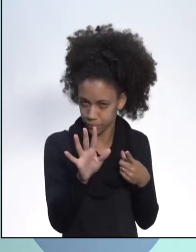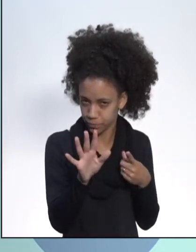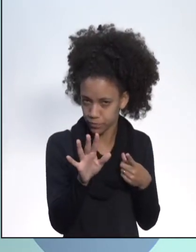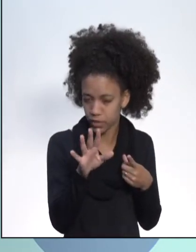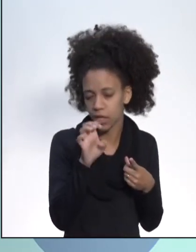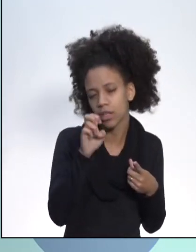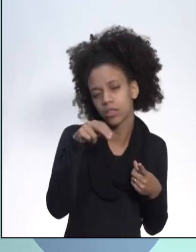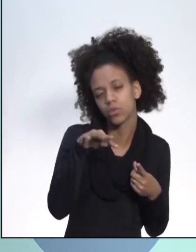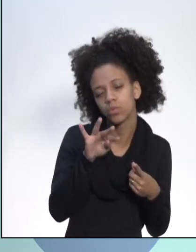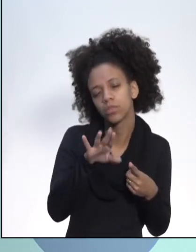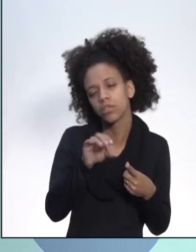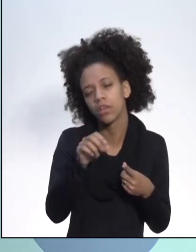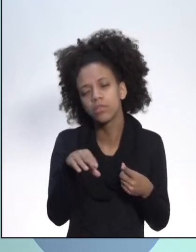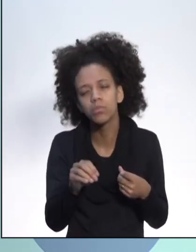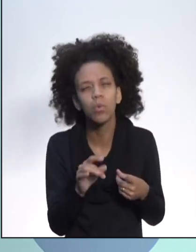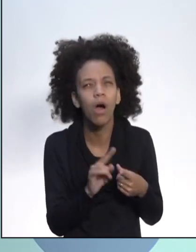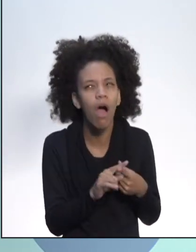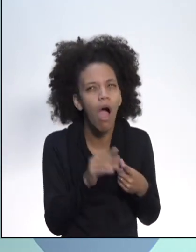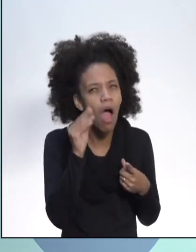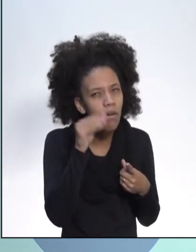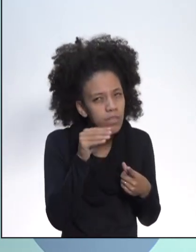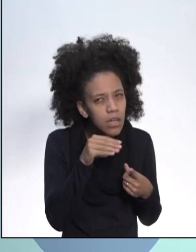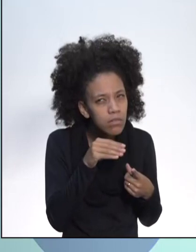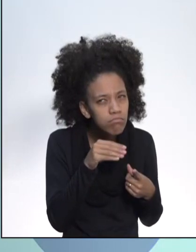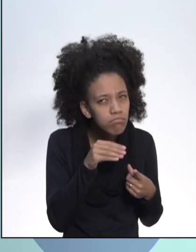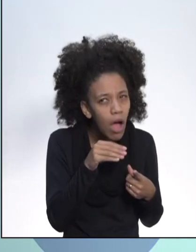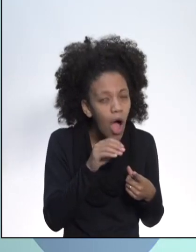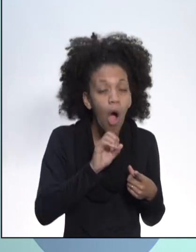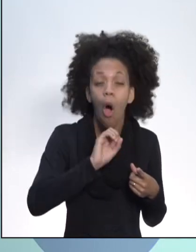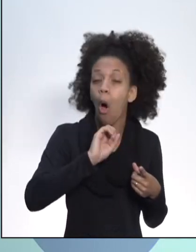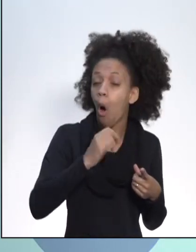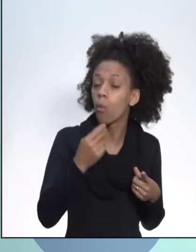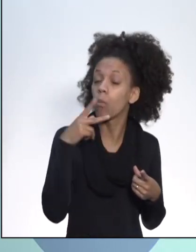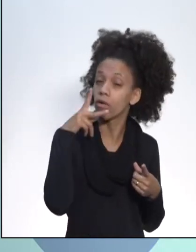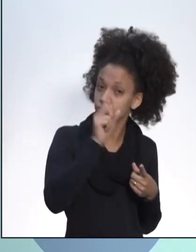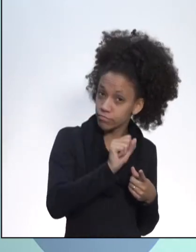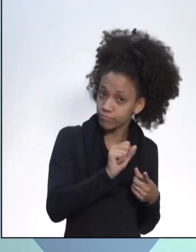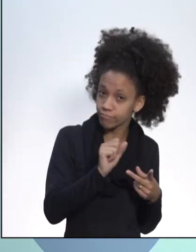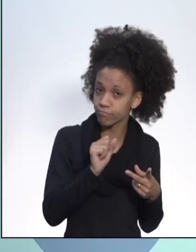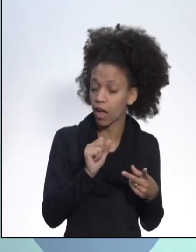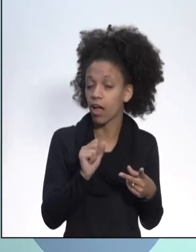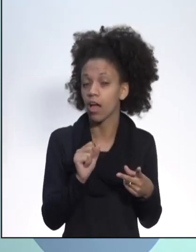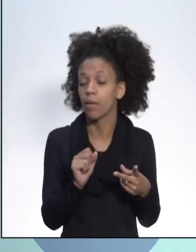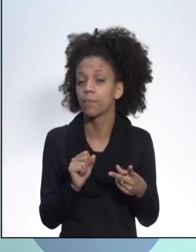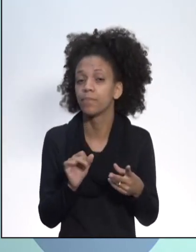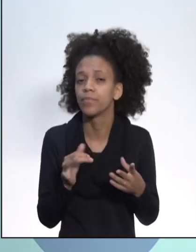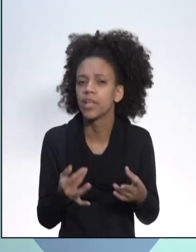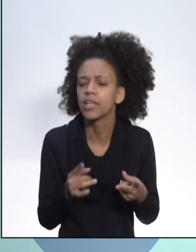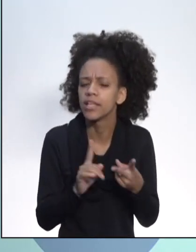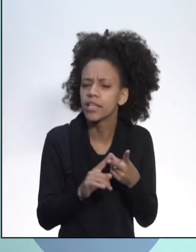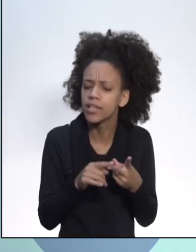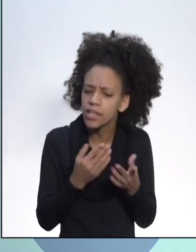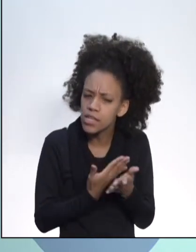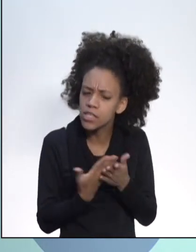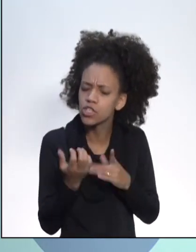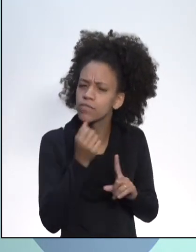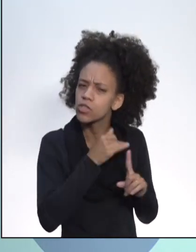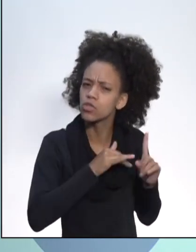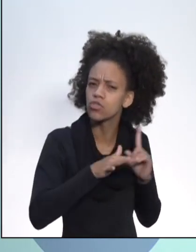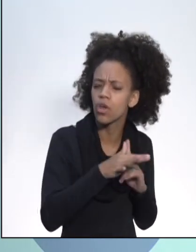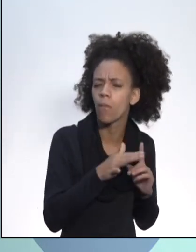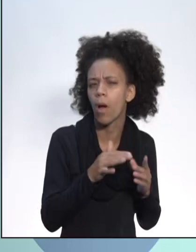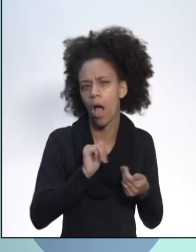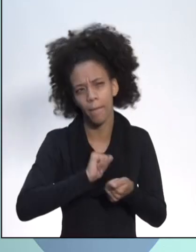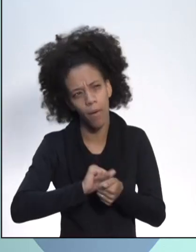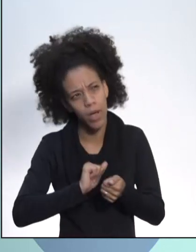uma qualidade, é um ponto forte meu ou é um ponto fraco? Uma fragilidade. Iniciativa social é uma